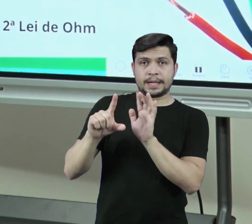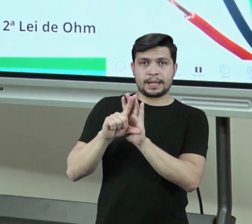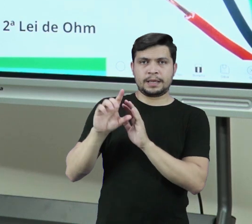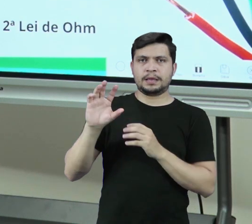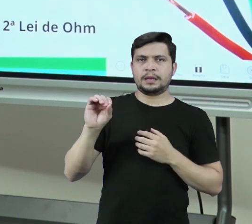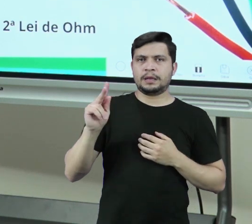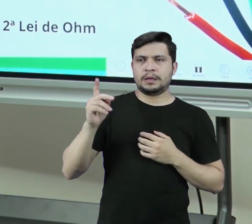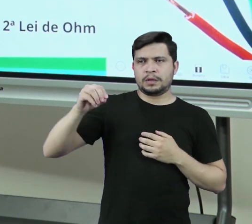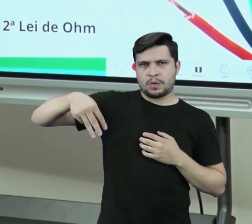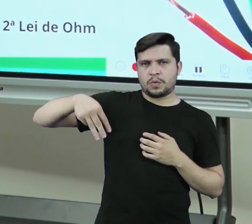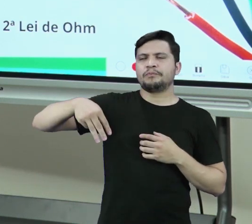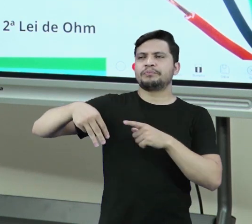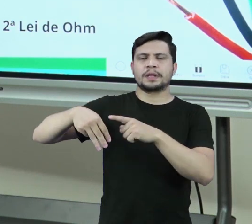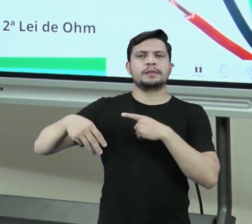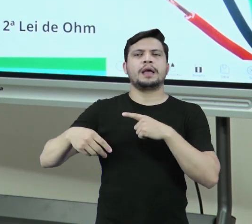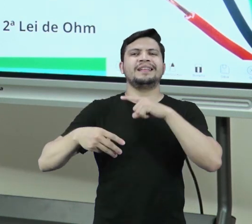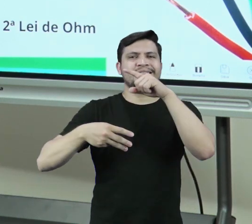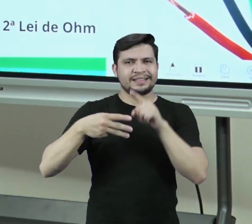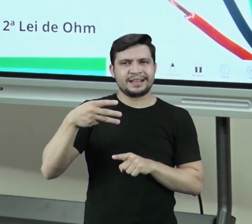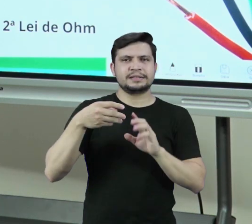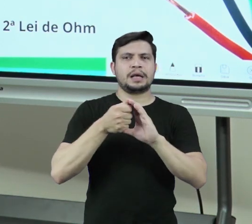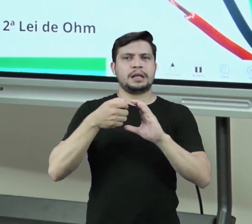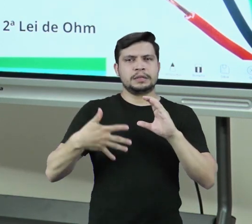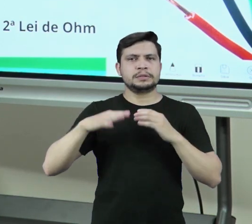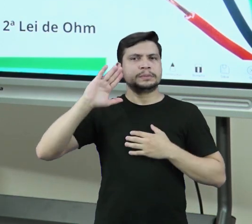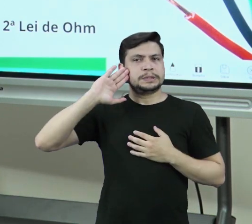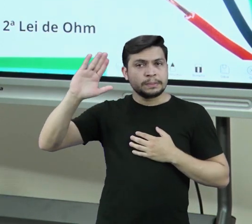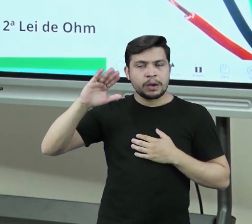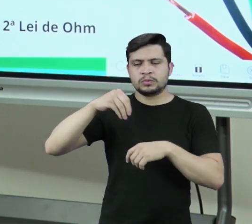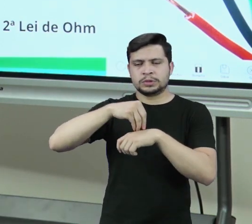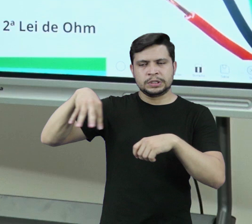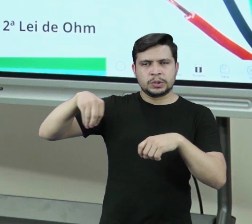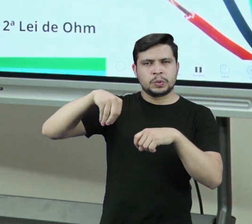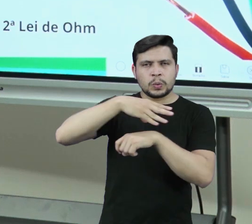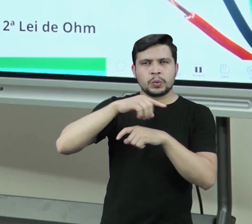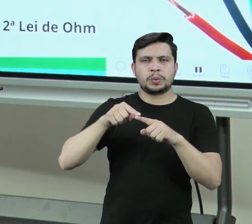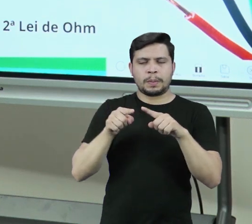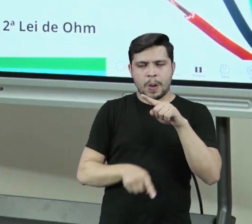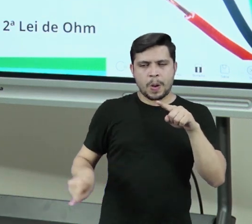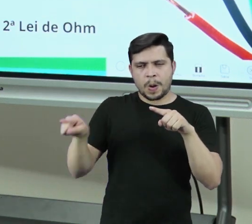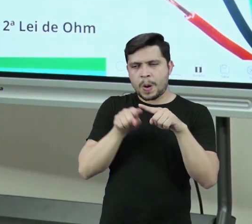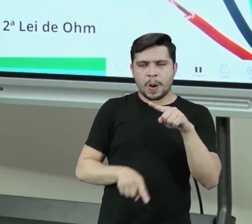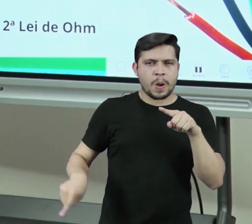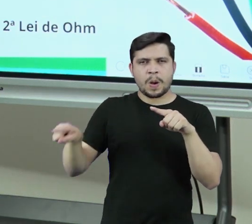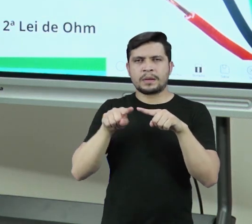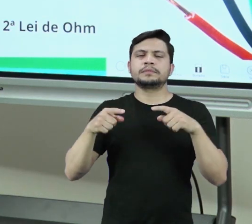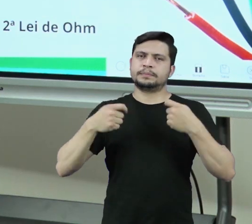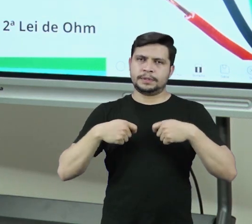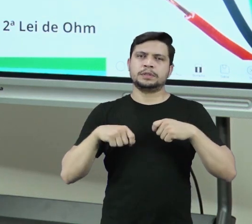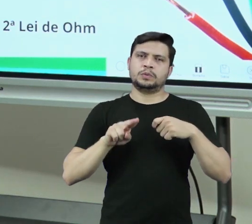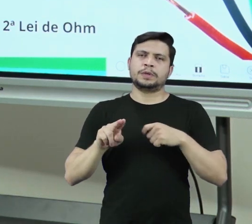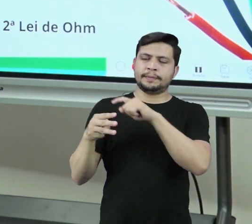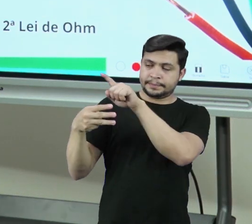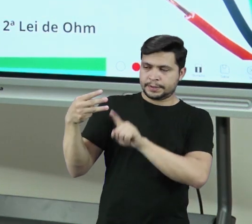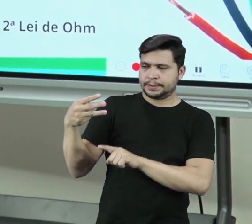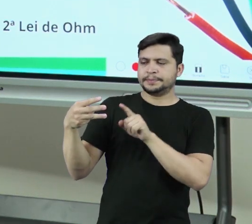as três características principais de um circuito. Para você entender qualquer parte do circuito, você precisa utilizar pelo menos essas